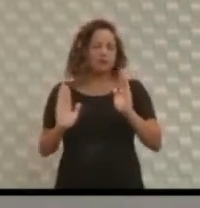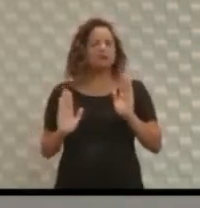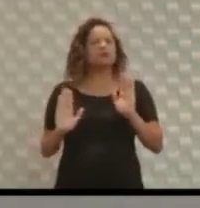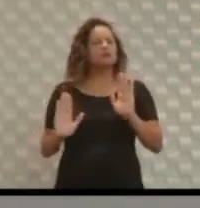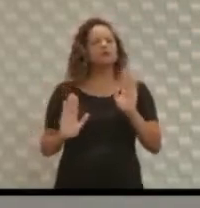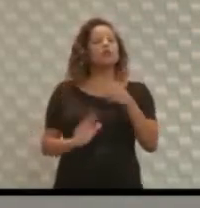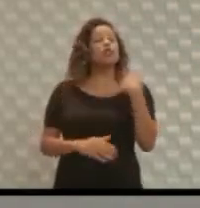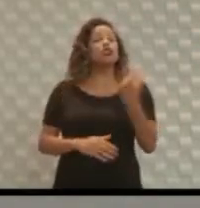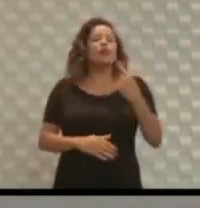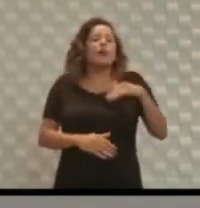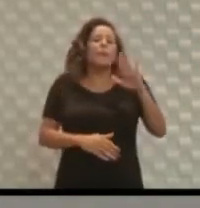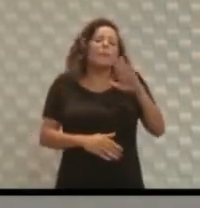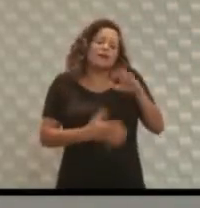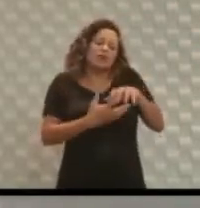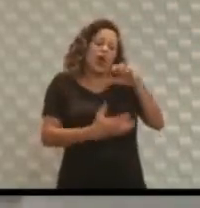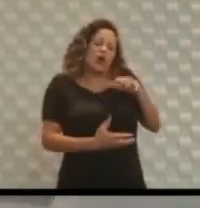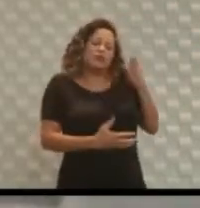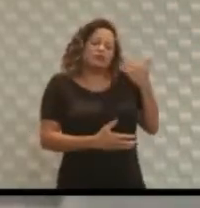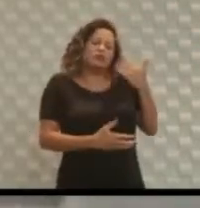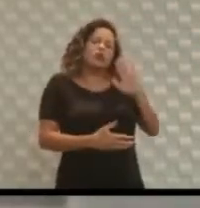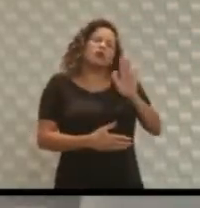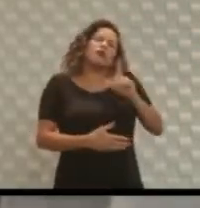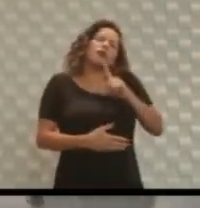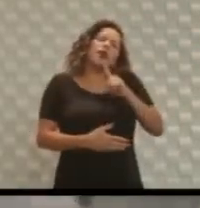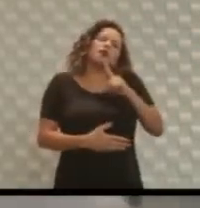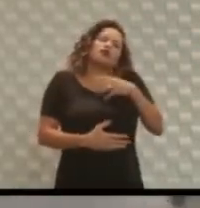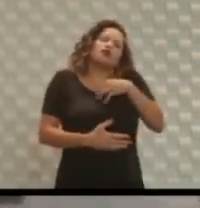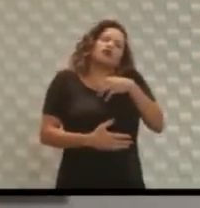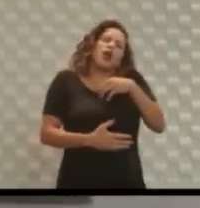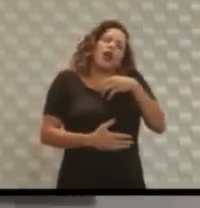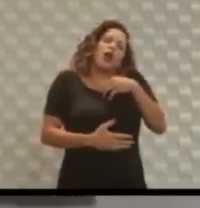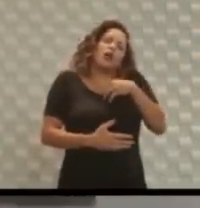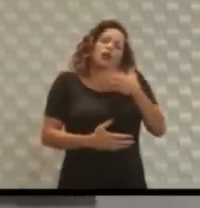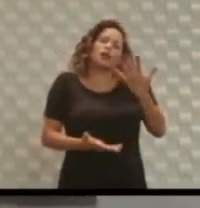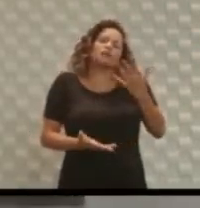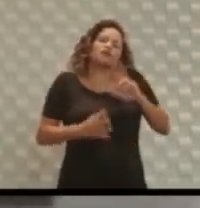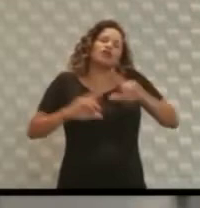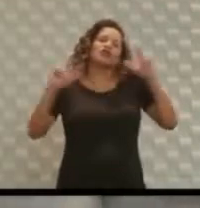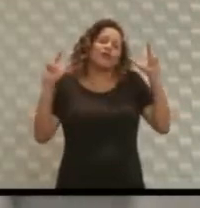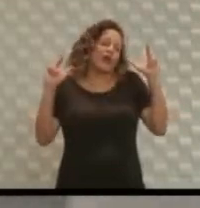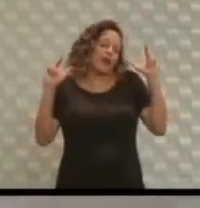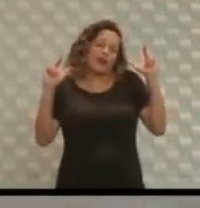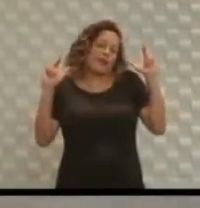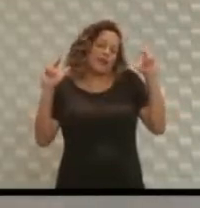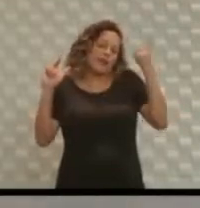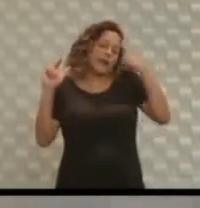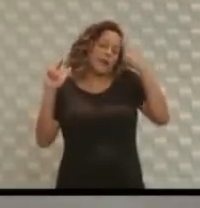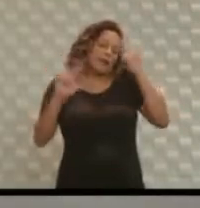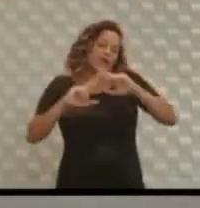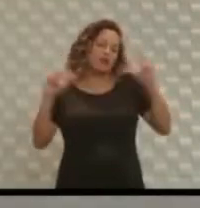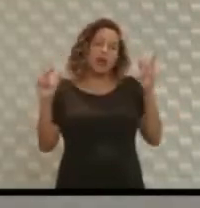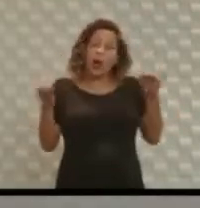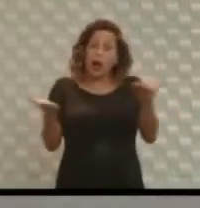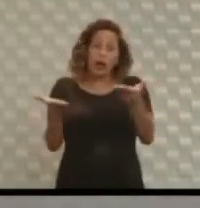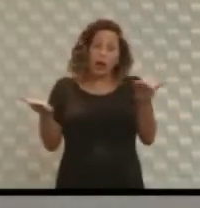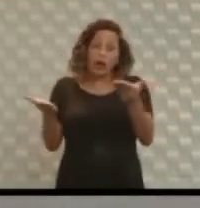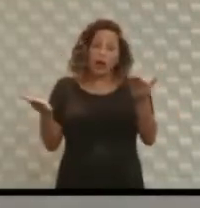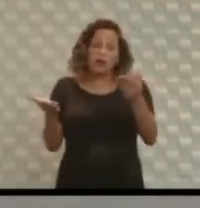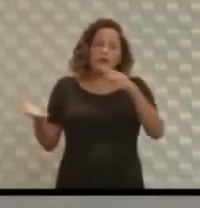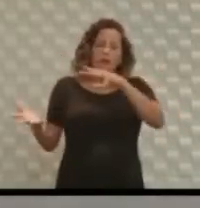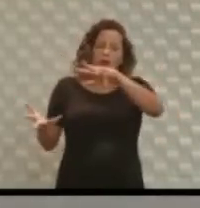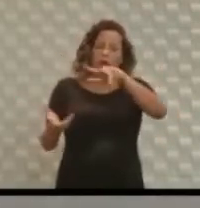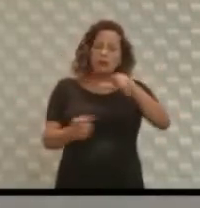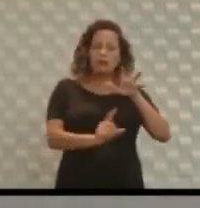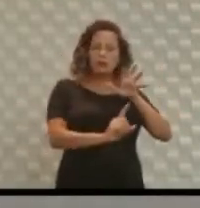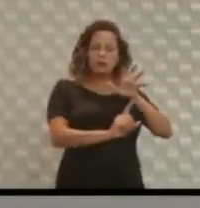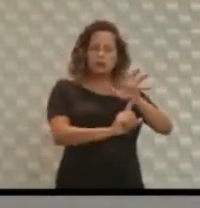nós, os mais velhos, a gente já veio com uma formação diferente. Embora a gente sofra o que o mundo quer impor aos casais